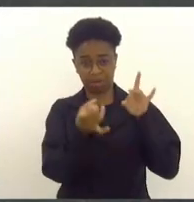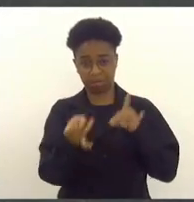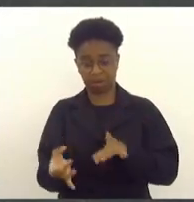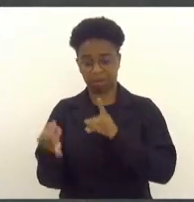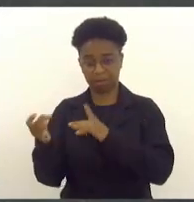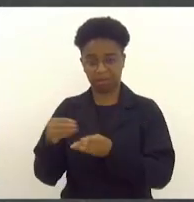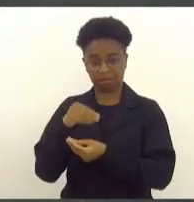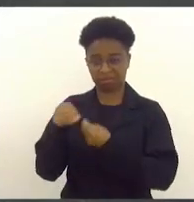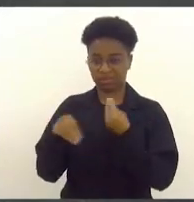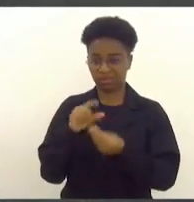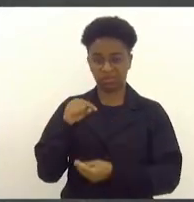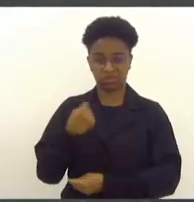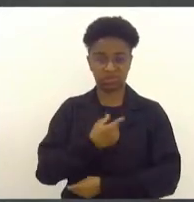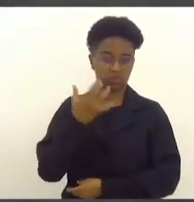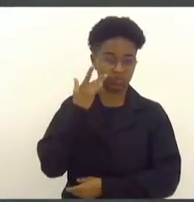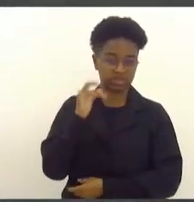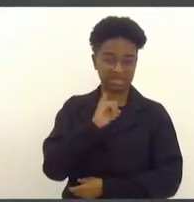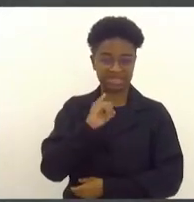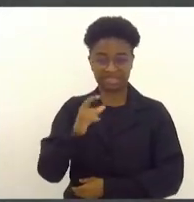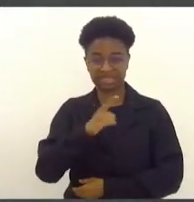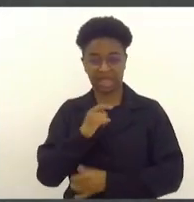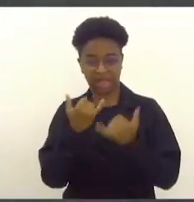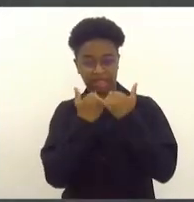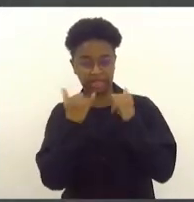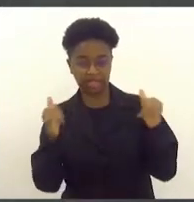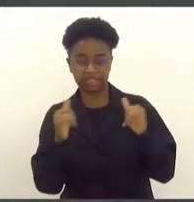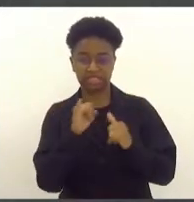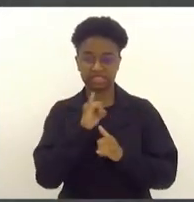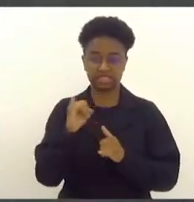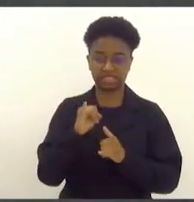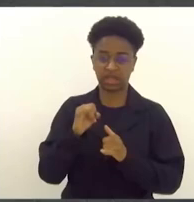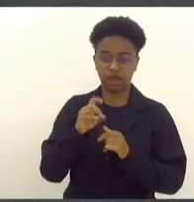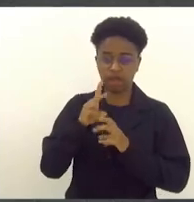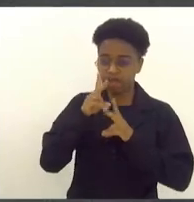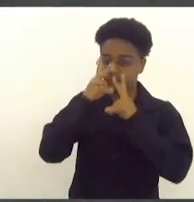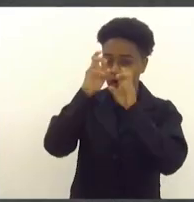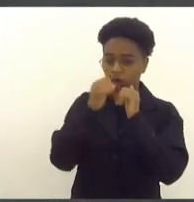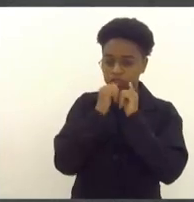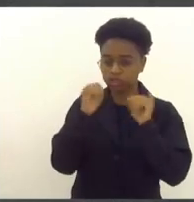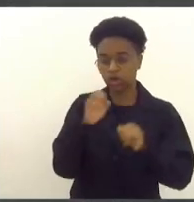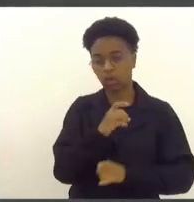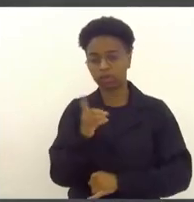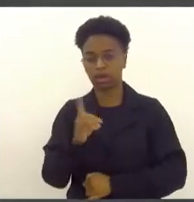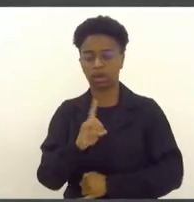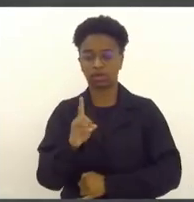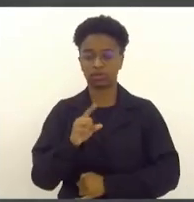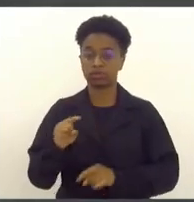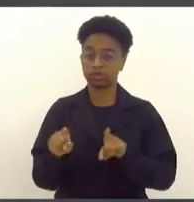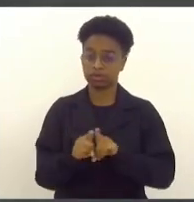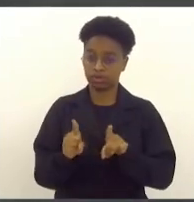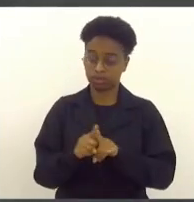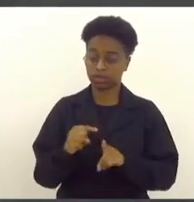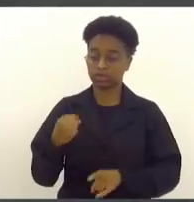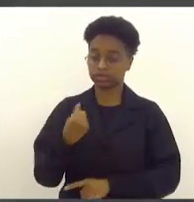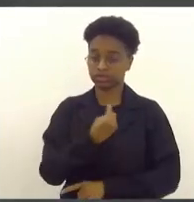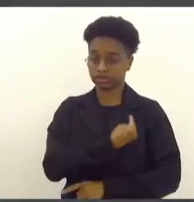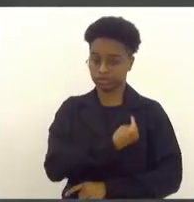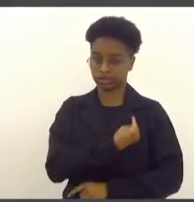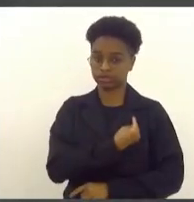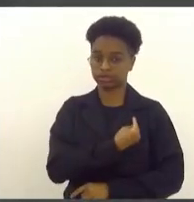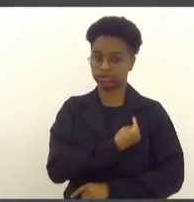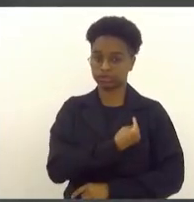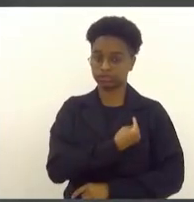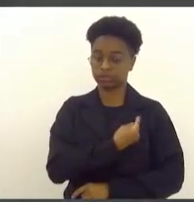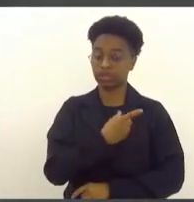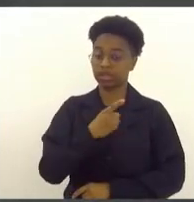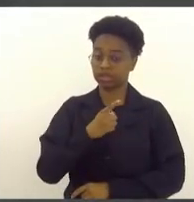ali gente não sabe se tem intenção se é de alta tensão se não é de alta tensão a gente inclusive senhor presidente